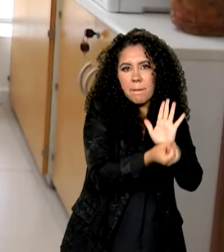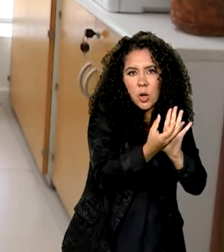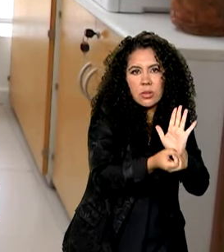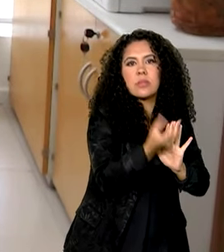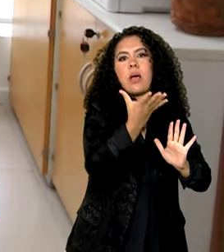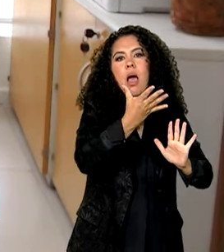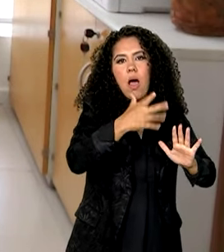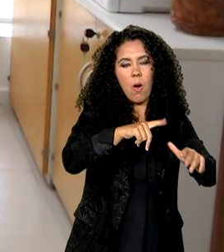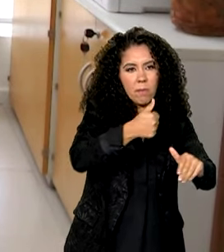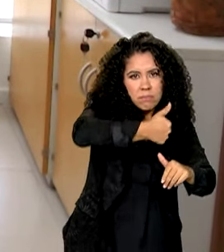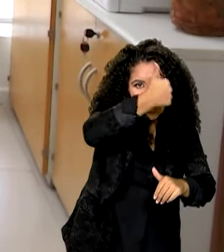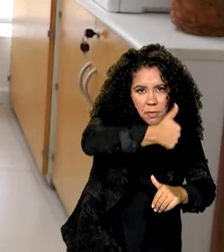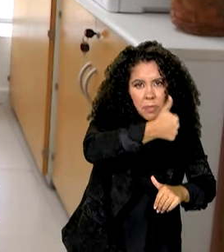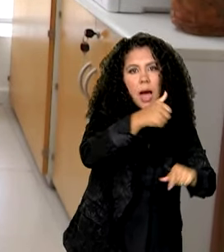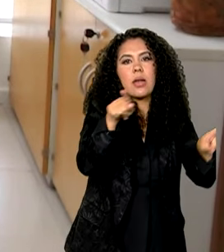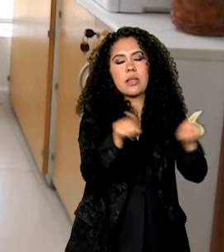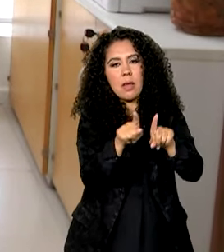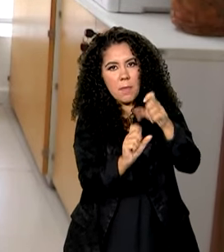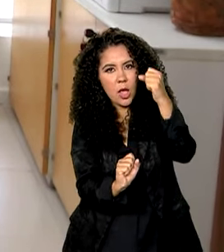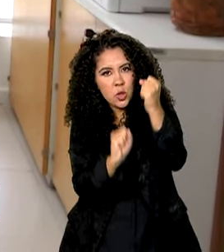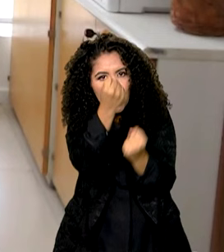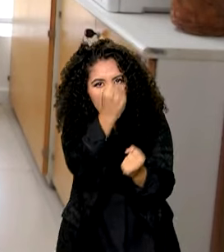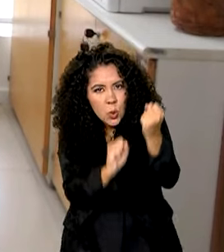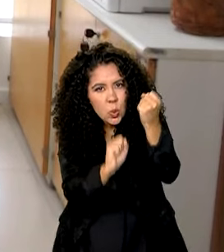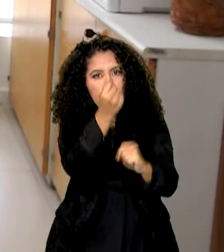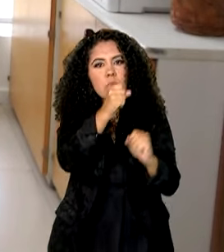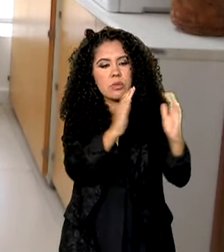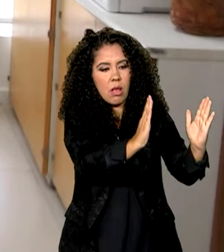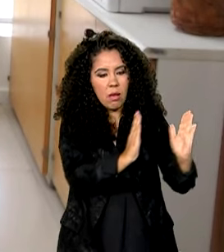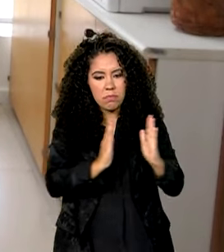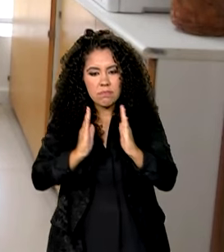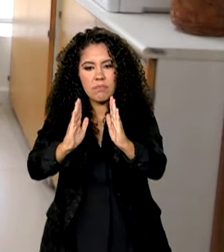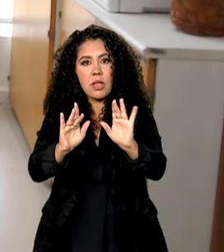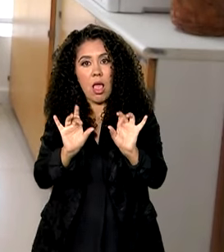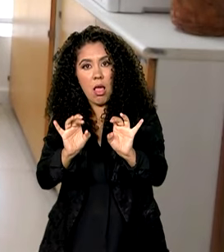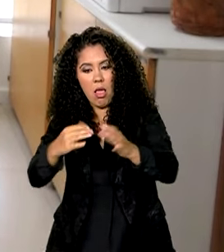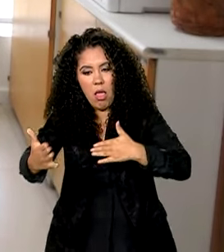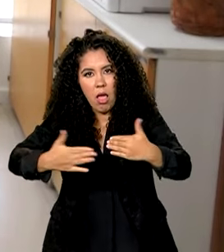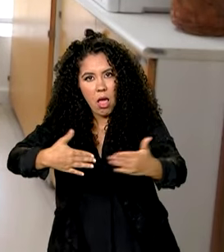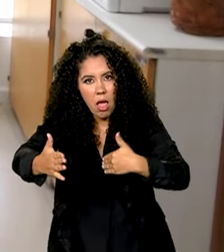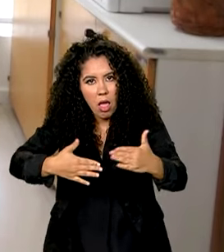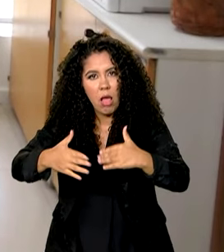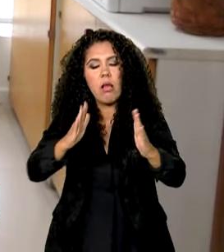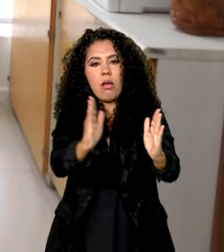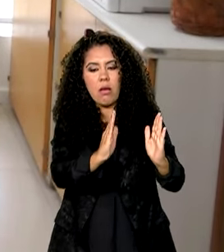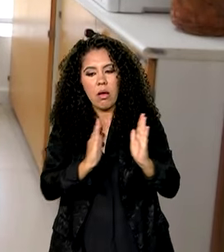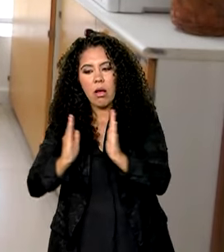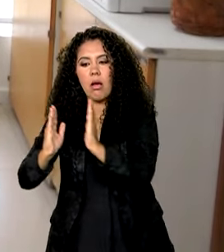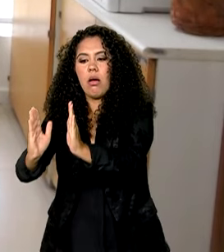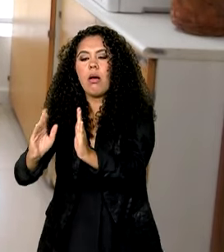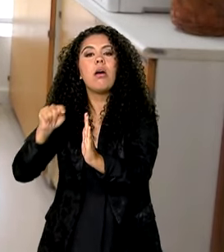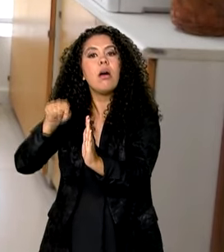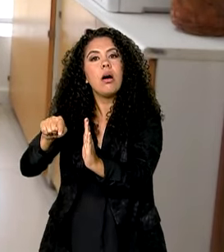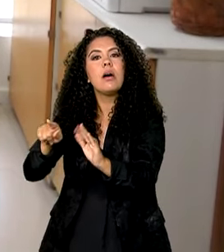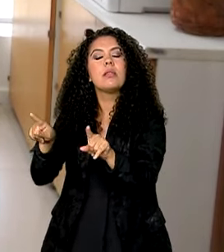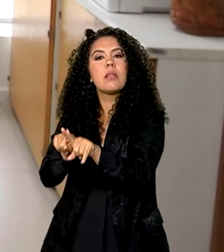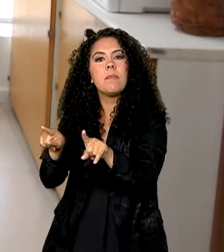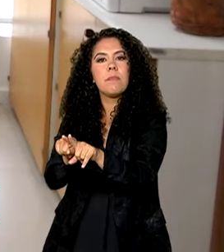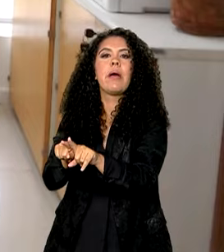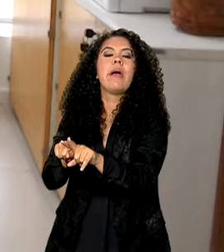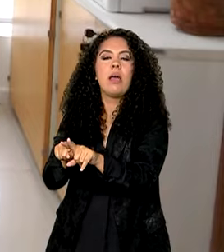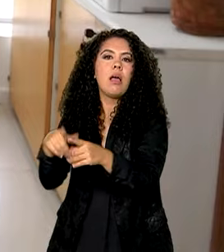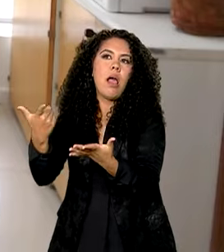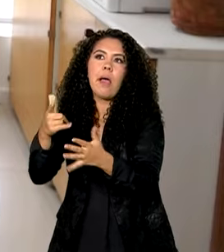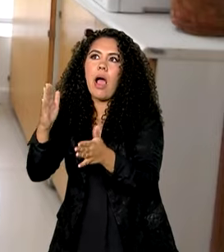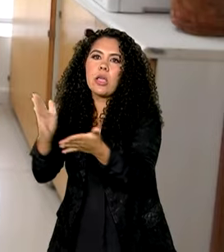primária pela industrialização do produto pela comercialização eh e também se for o caso em determinados